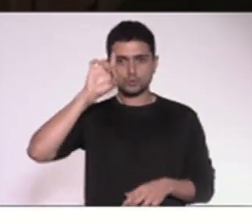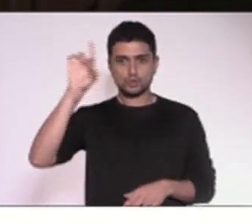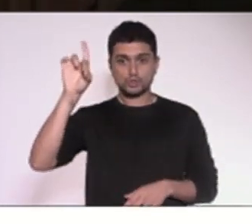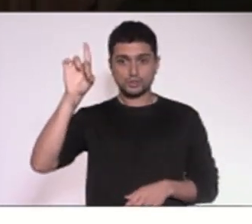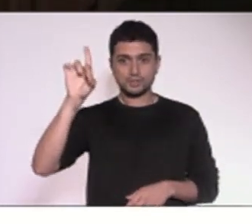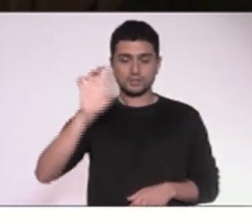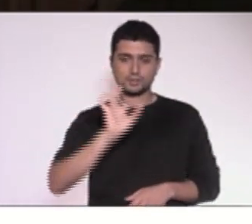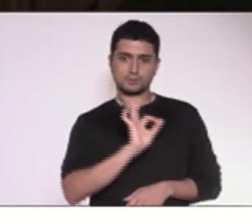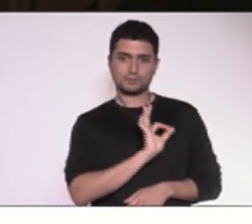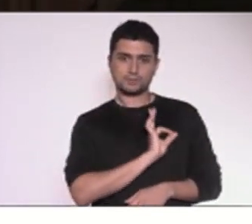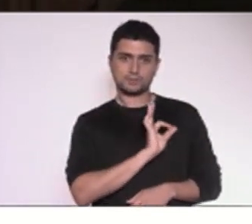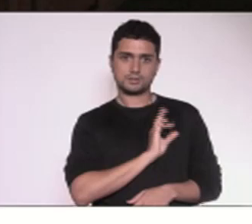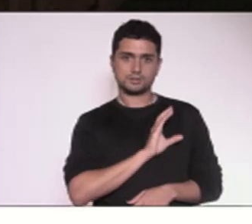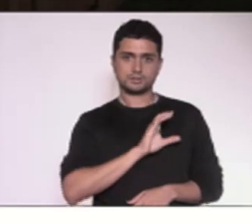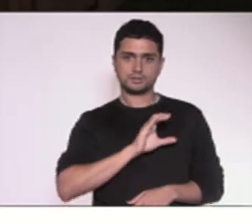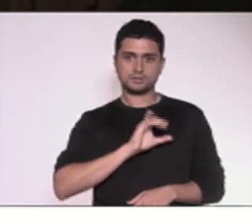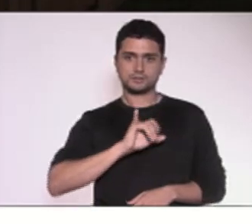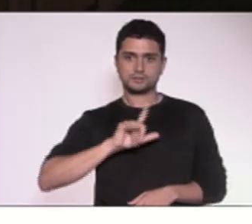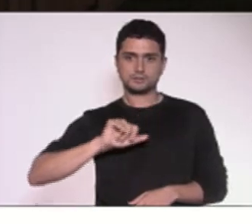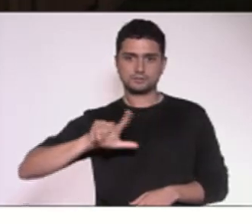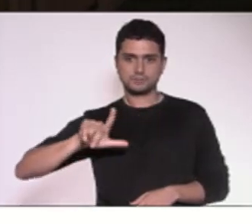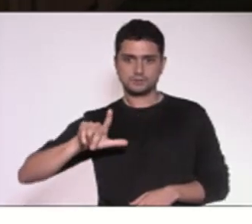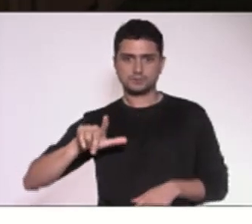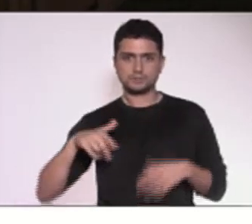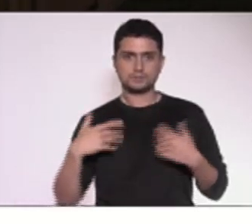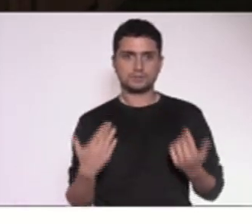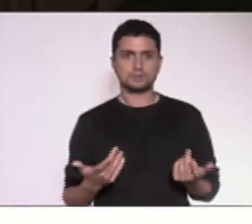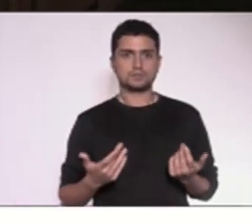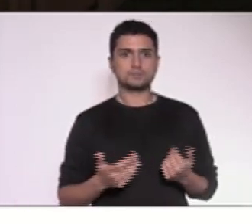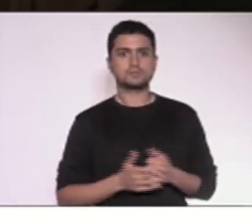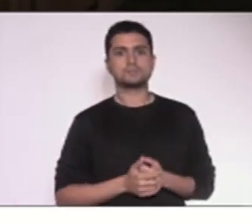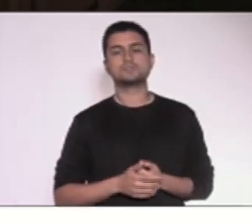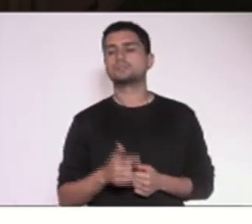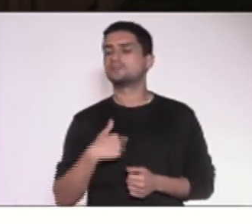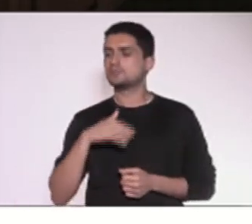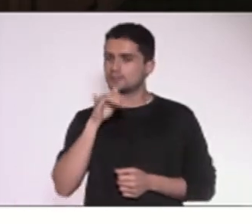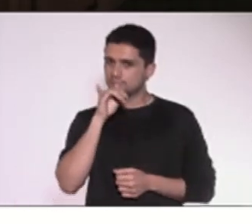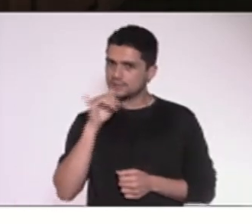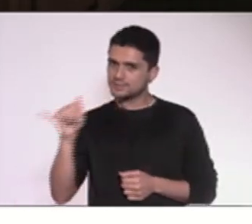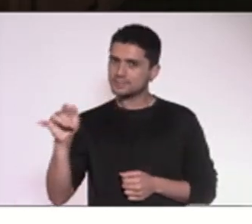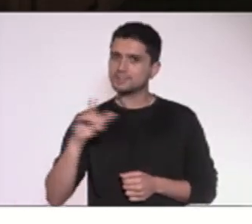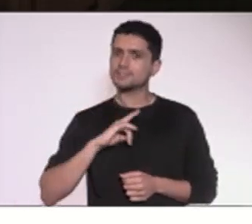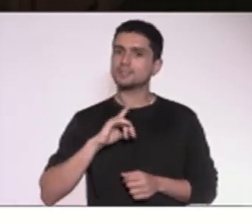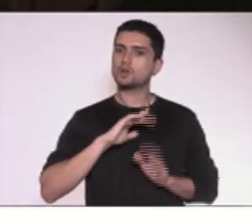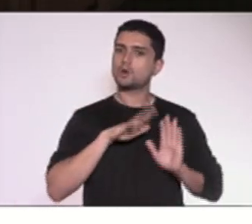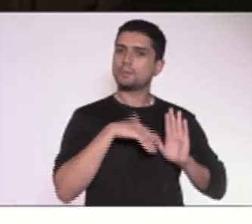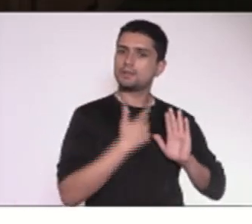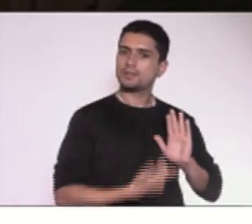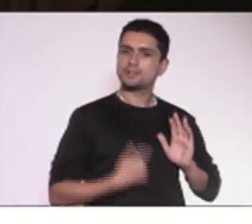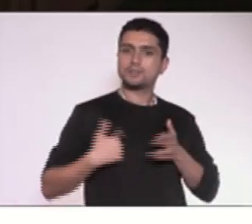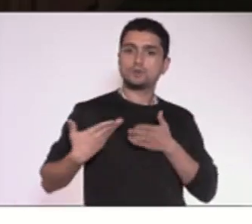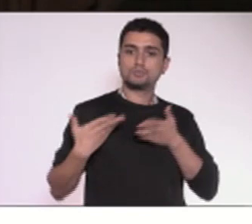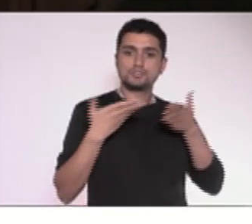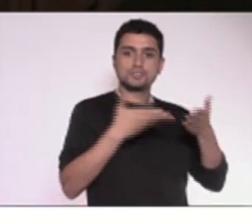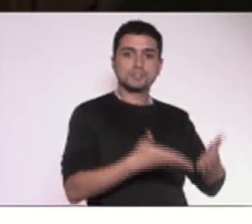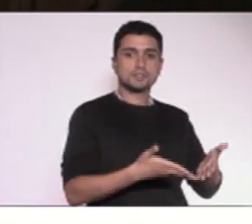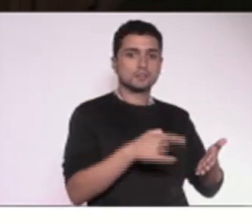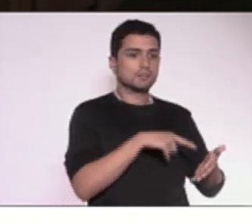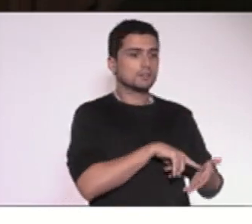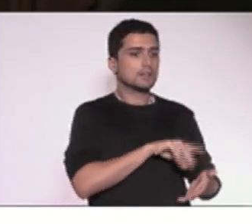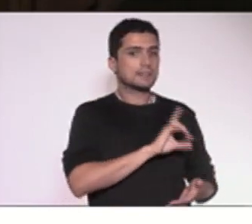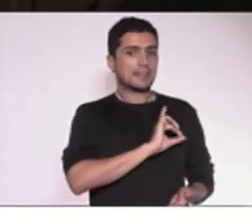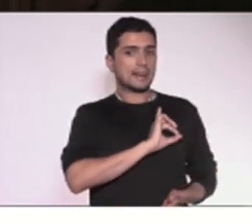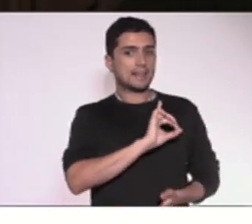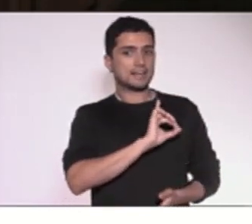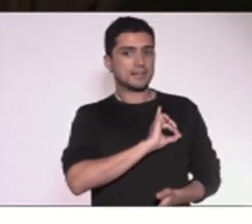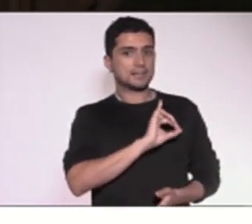Civil. O chefe, comuniquei a ele que iria fazer essa homenagem. Quando lá cheguei, a delegacia